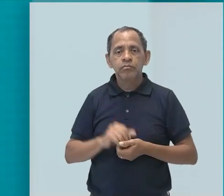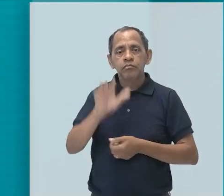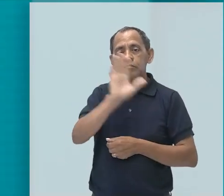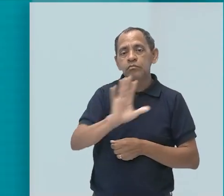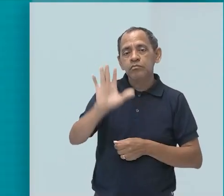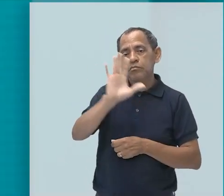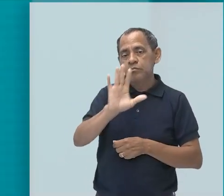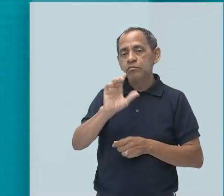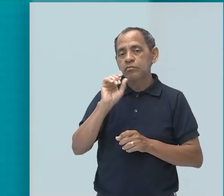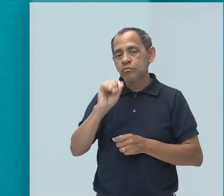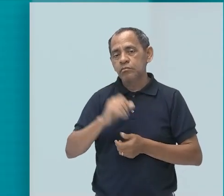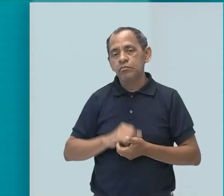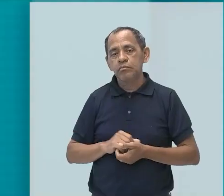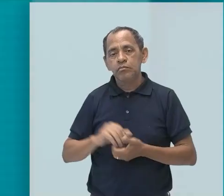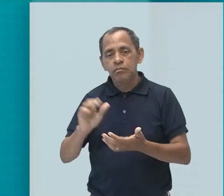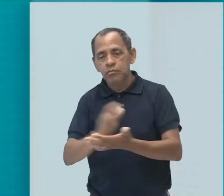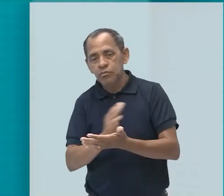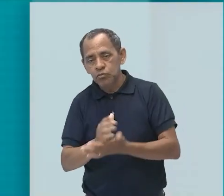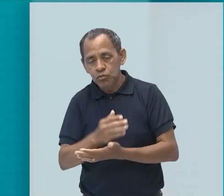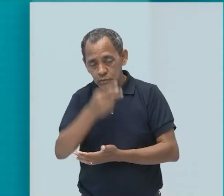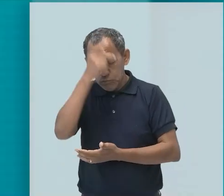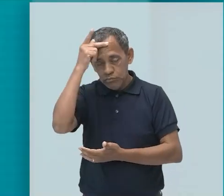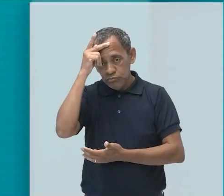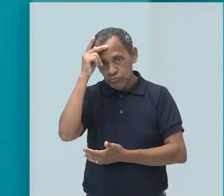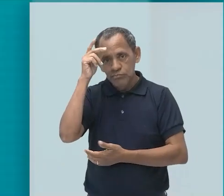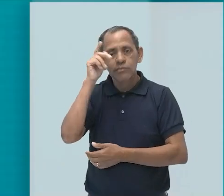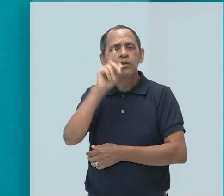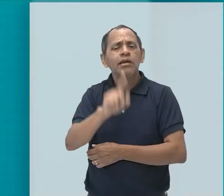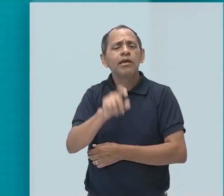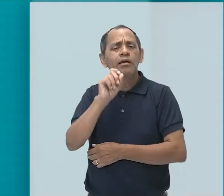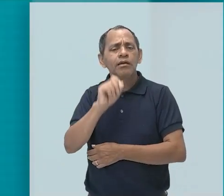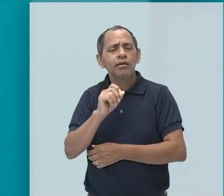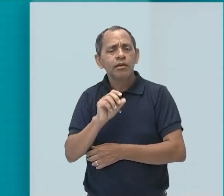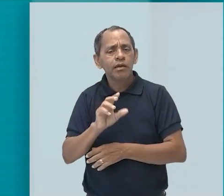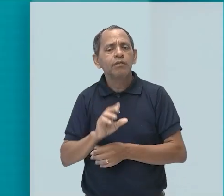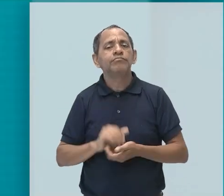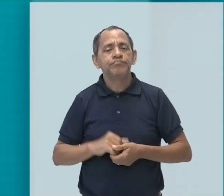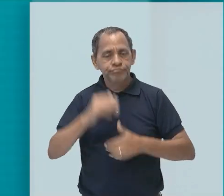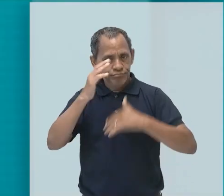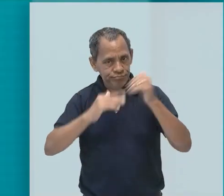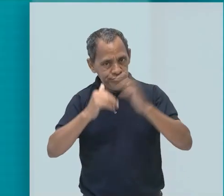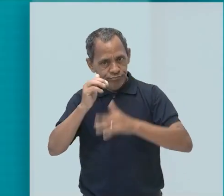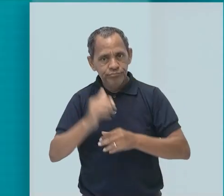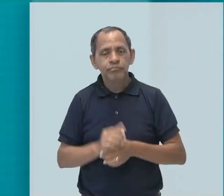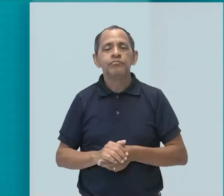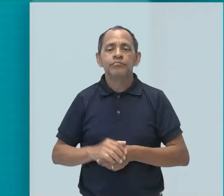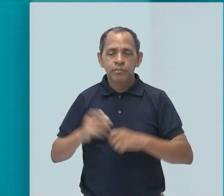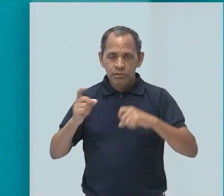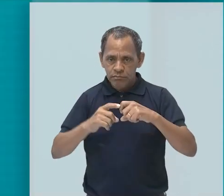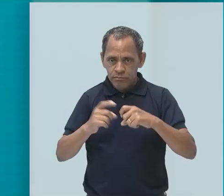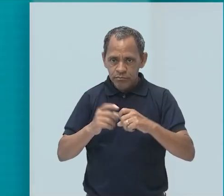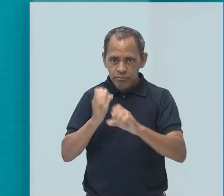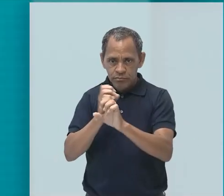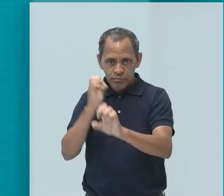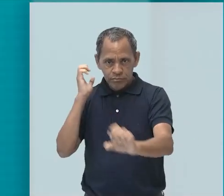quando alguém é especialista em um assunto, por exemplo, médicos, engenheiros, advogados,